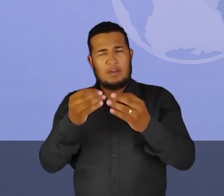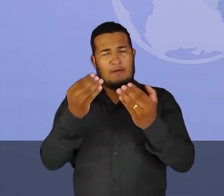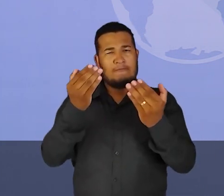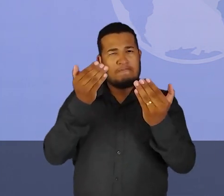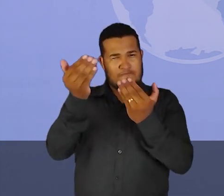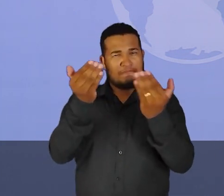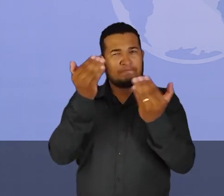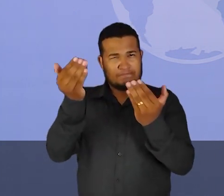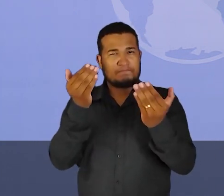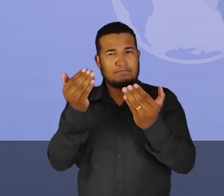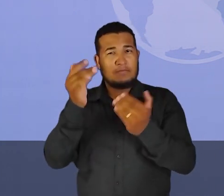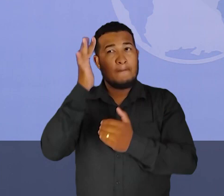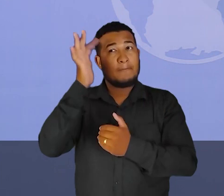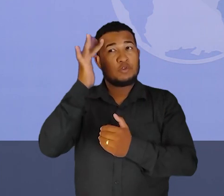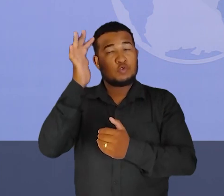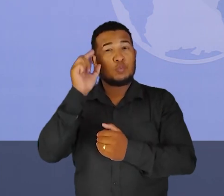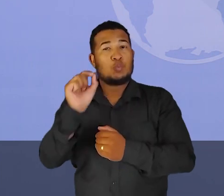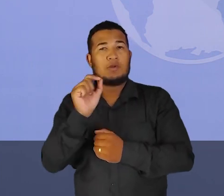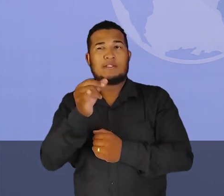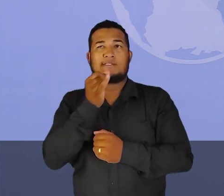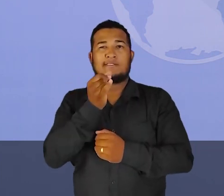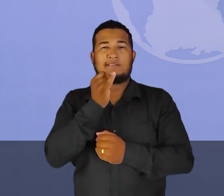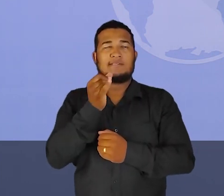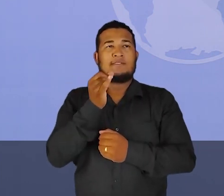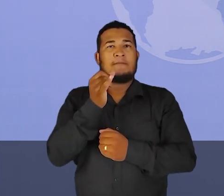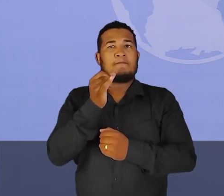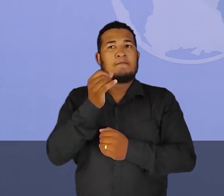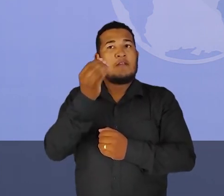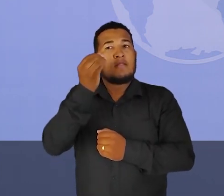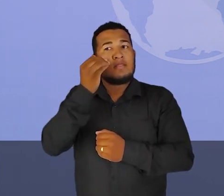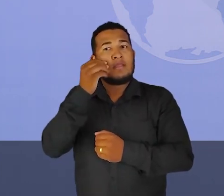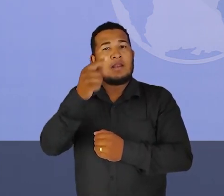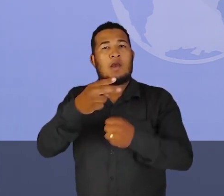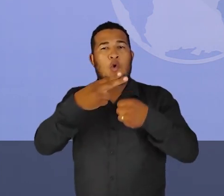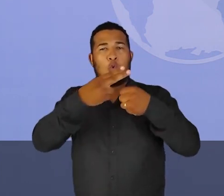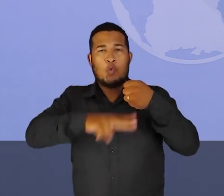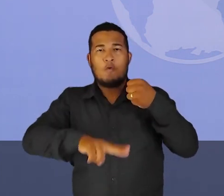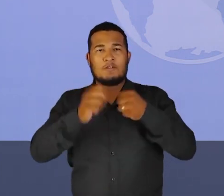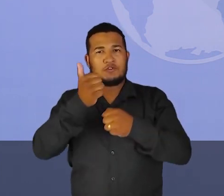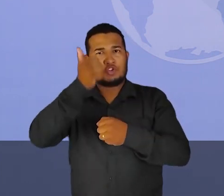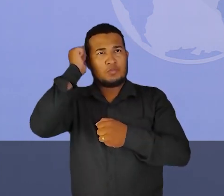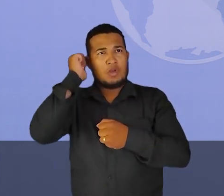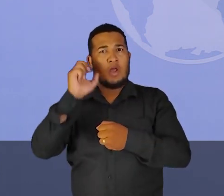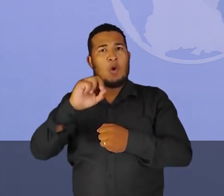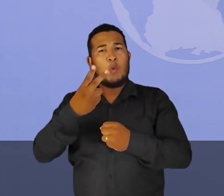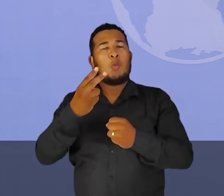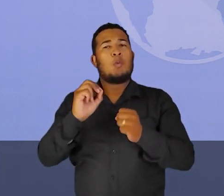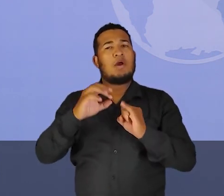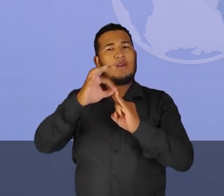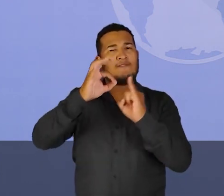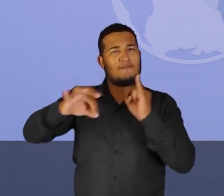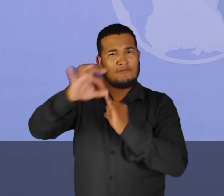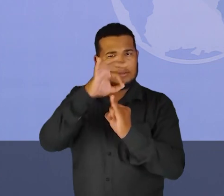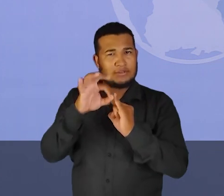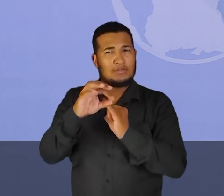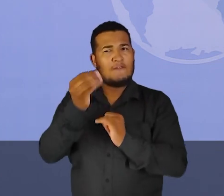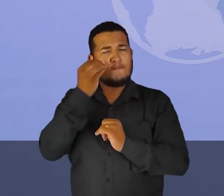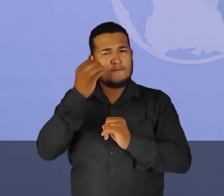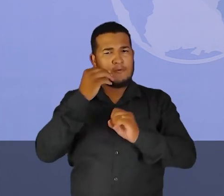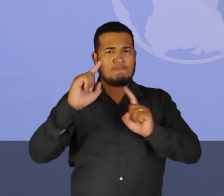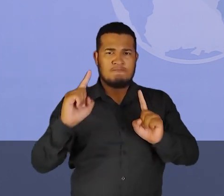comigo. Você imagina quando você for tentar passar na UFES, no IFES, quando você for enfrentar